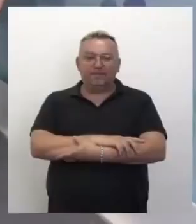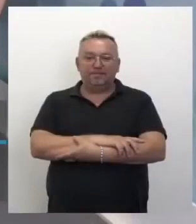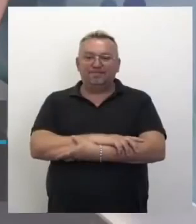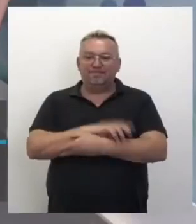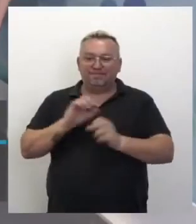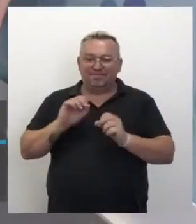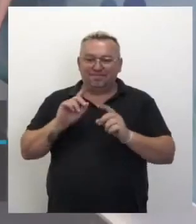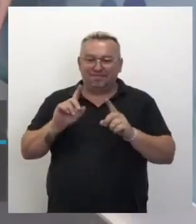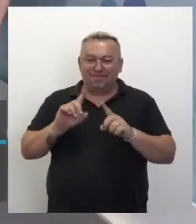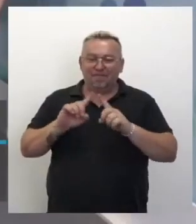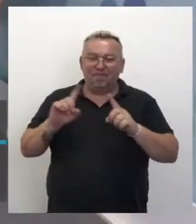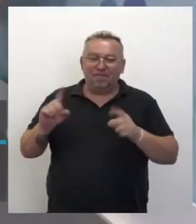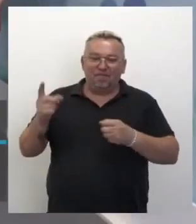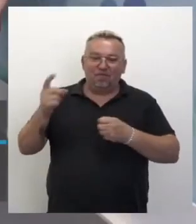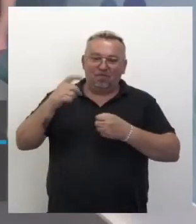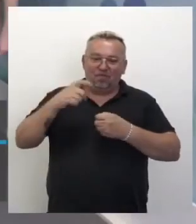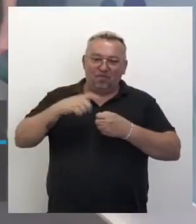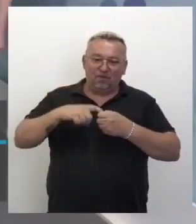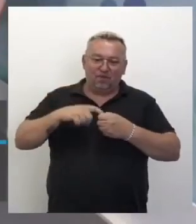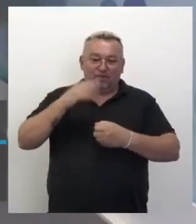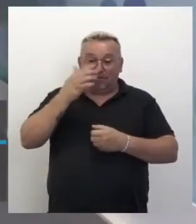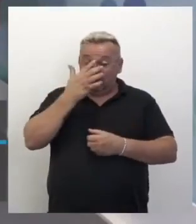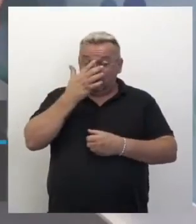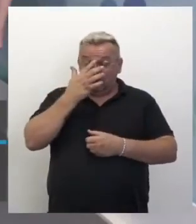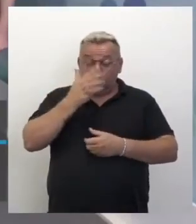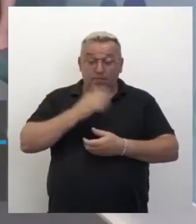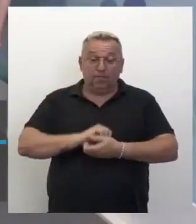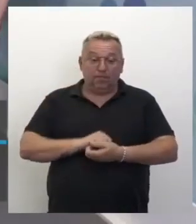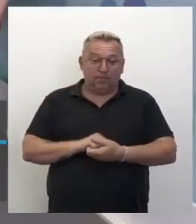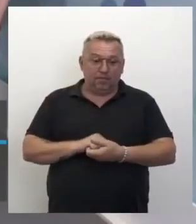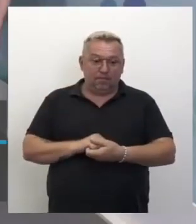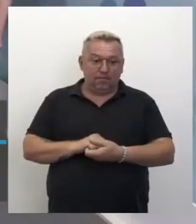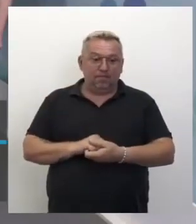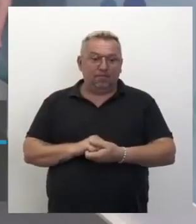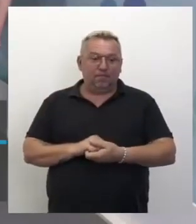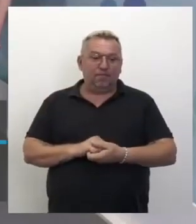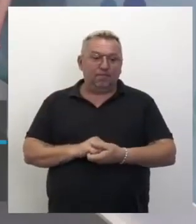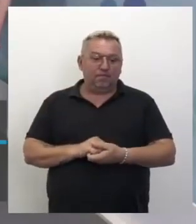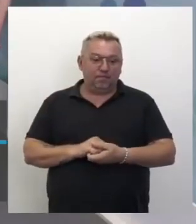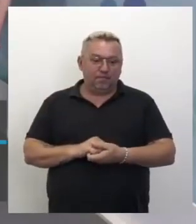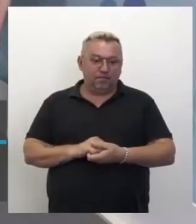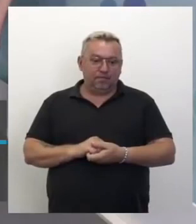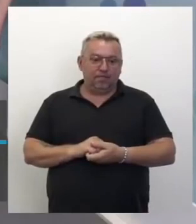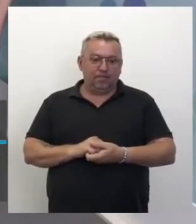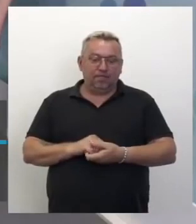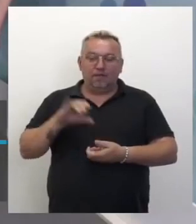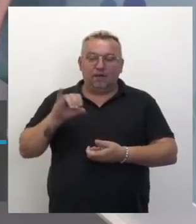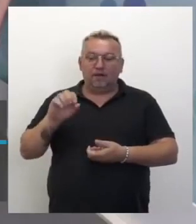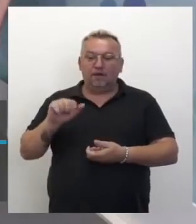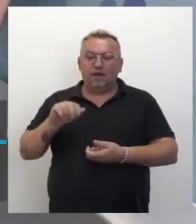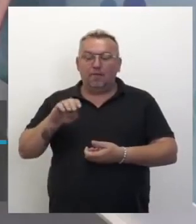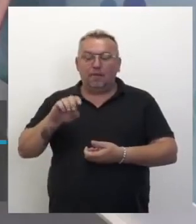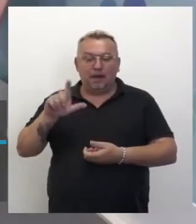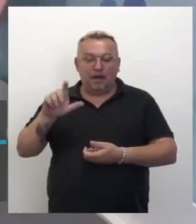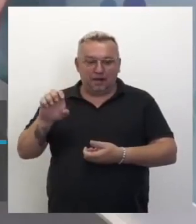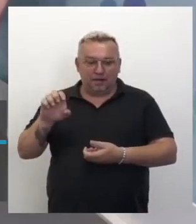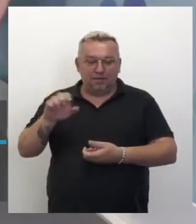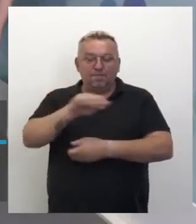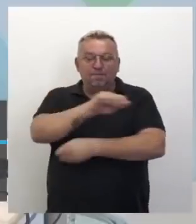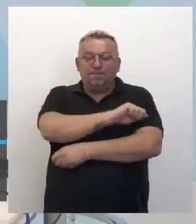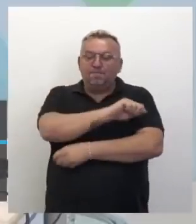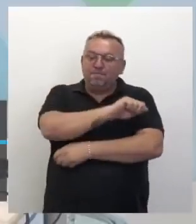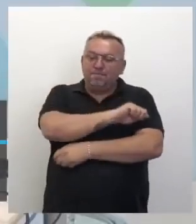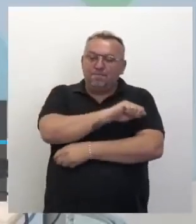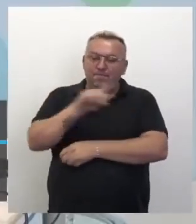Okay, we're back. So, João, do we have interactions? Yes, we do. We have here Isabelle, aluna